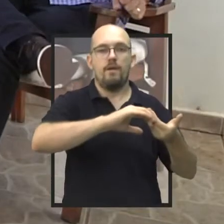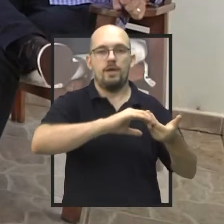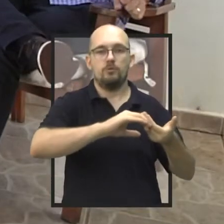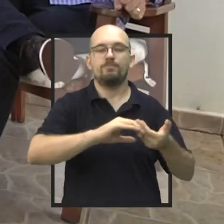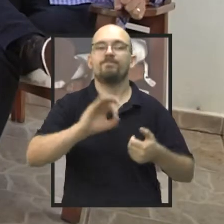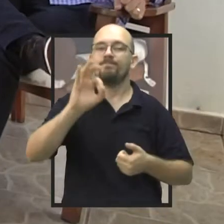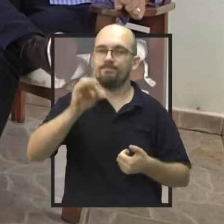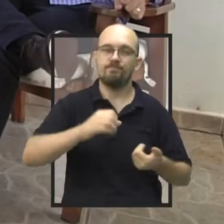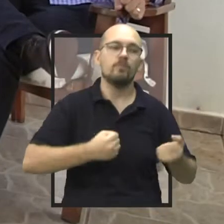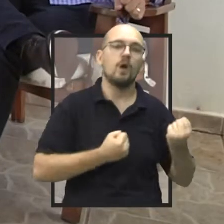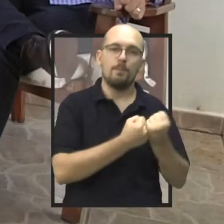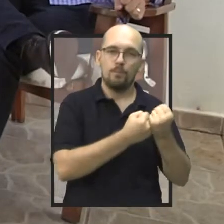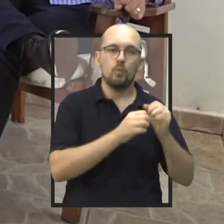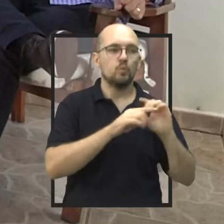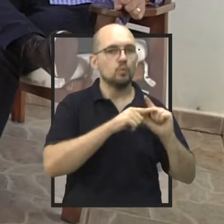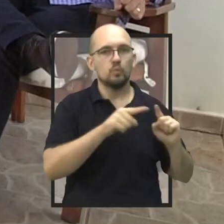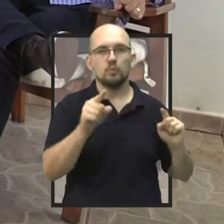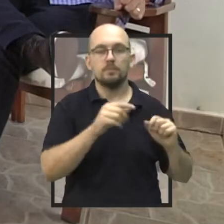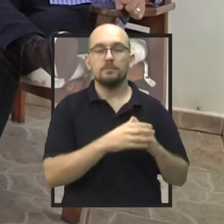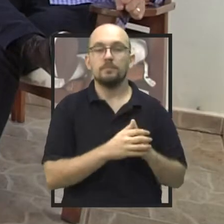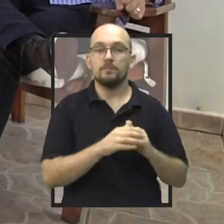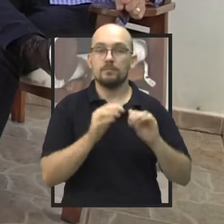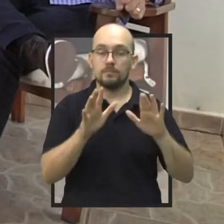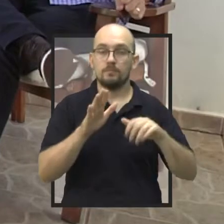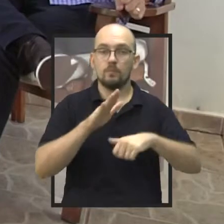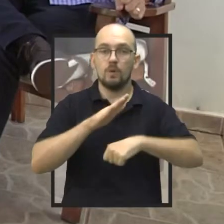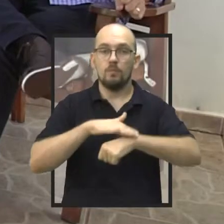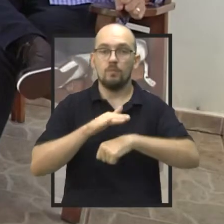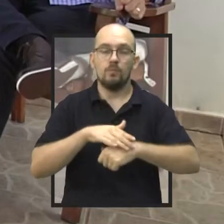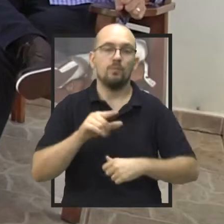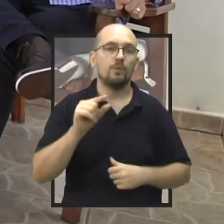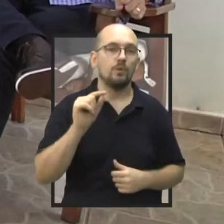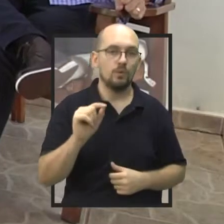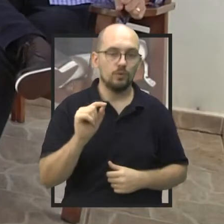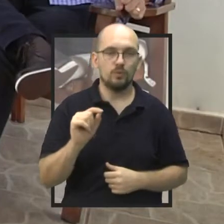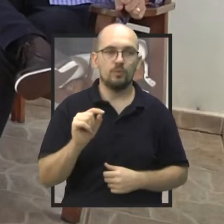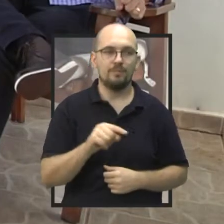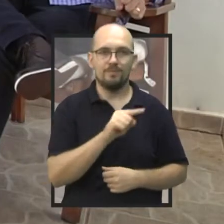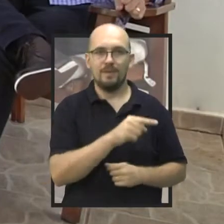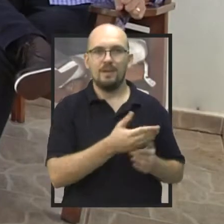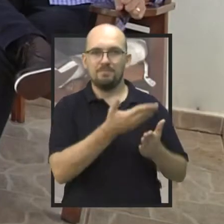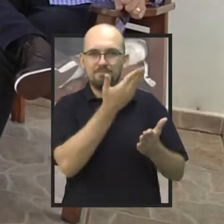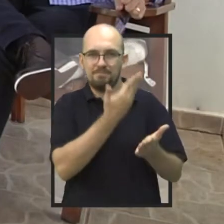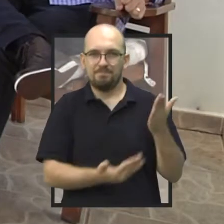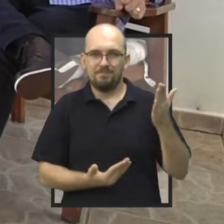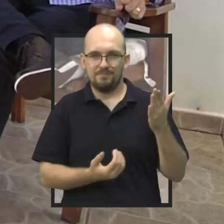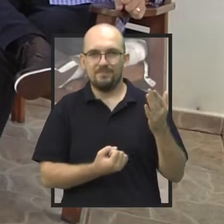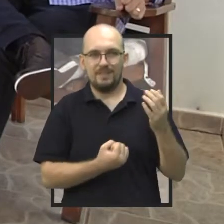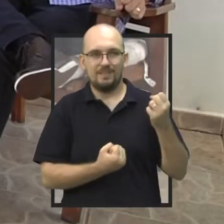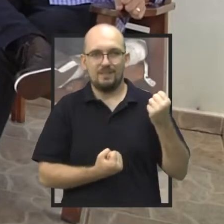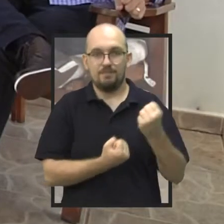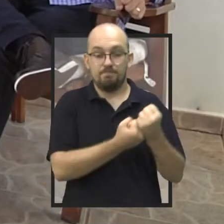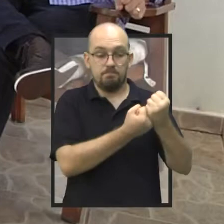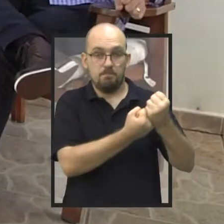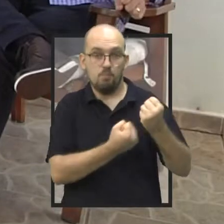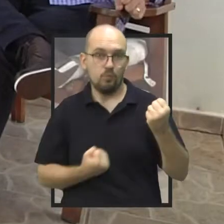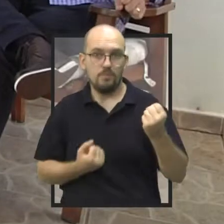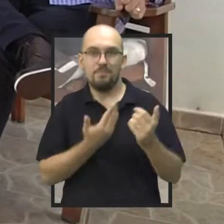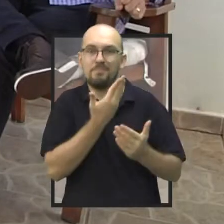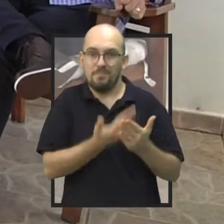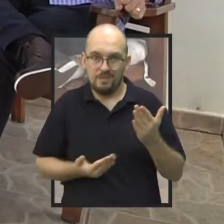Absoluto. Então veja bem, no momento em que ele perde o apoio do Congresso, ele é